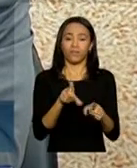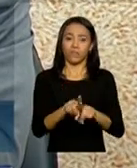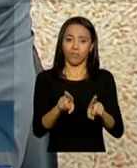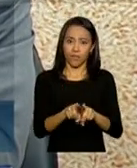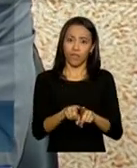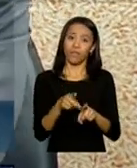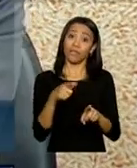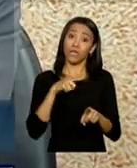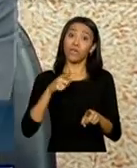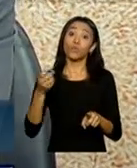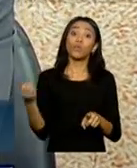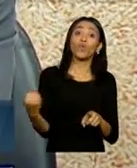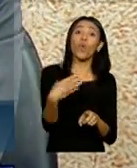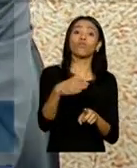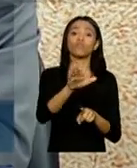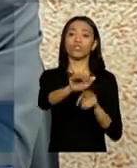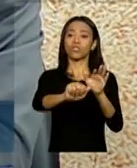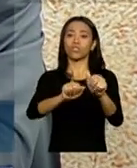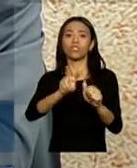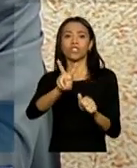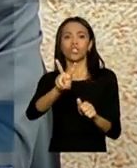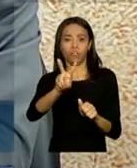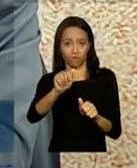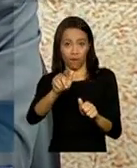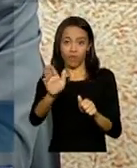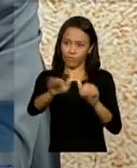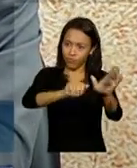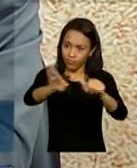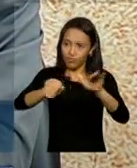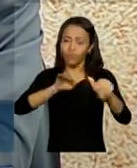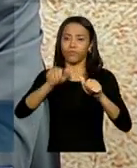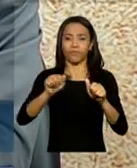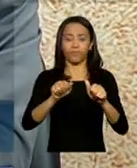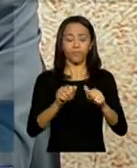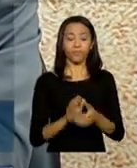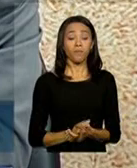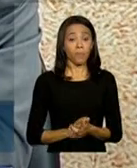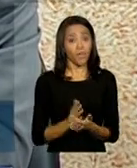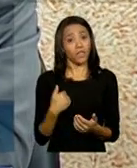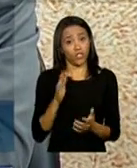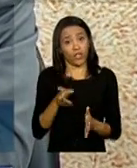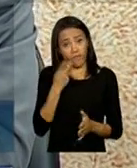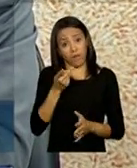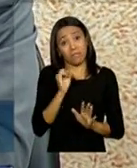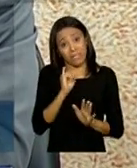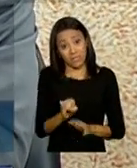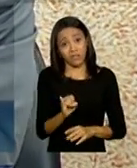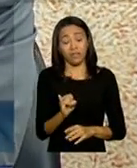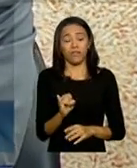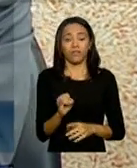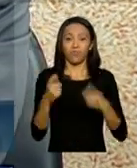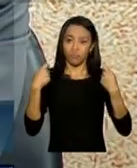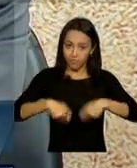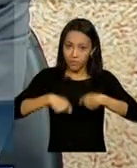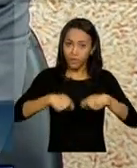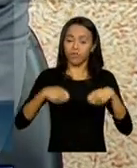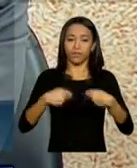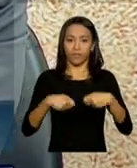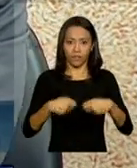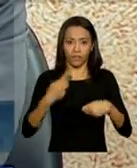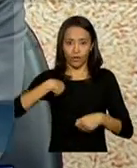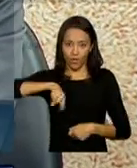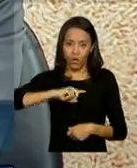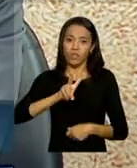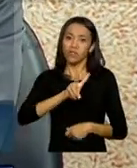uma nova chamada ou médicos intercambistas internacionais e como nós falamos se for necessário nós